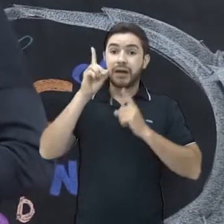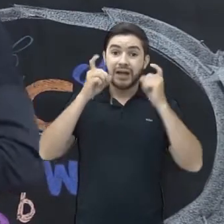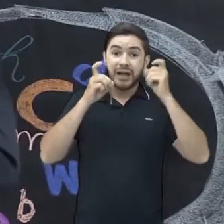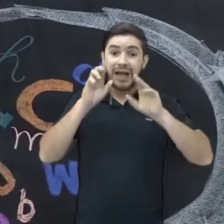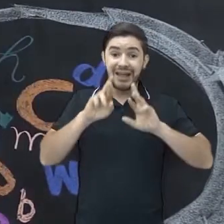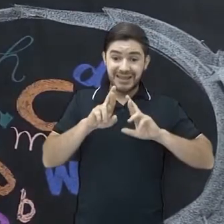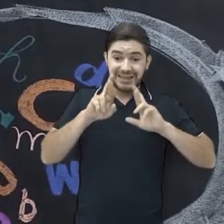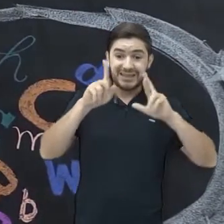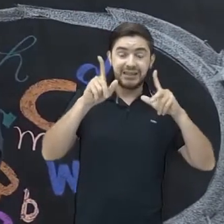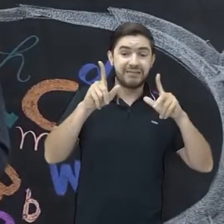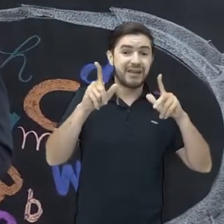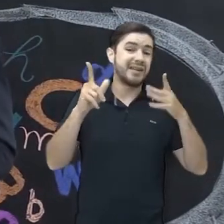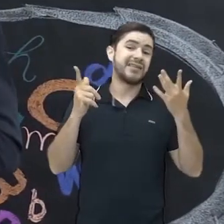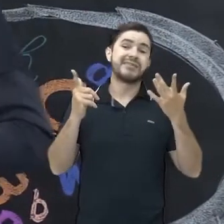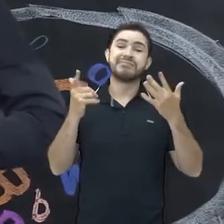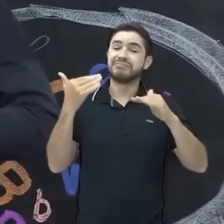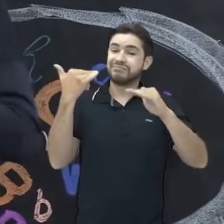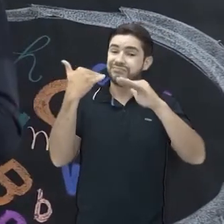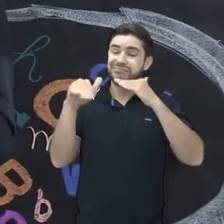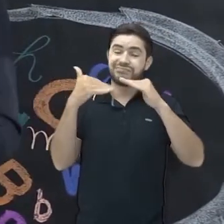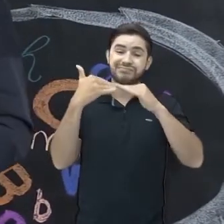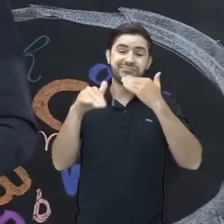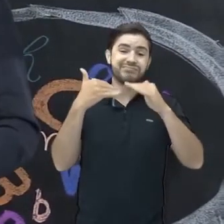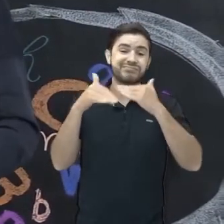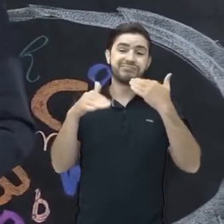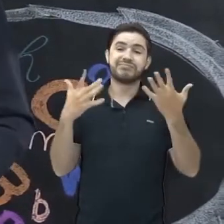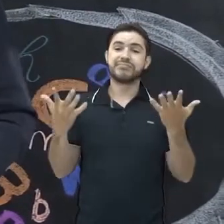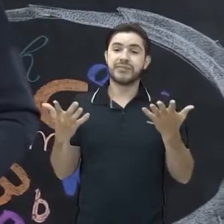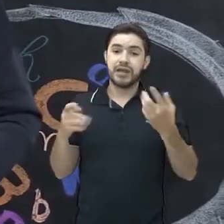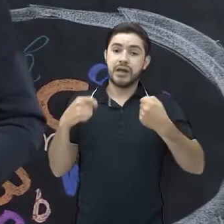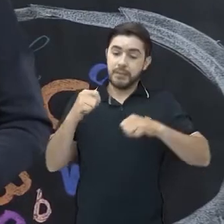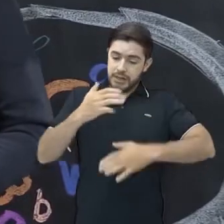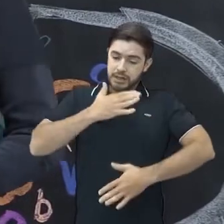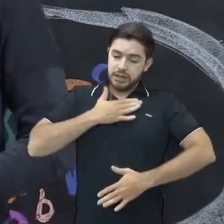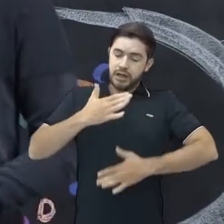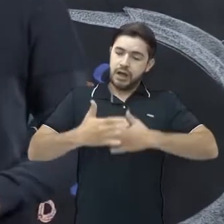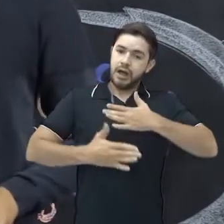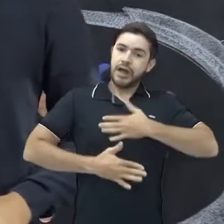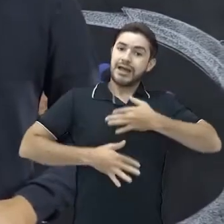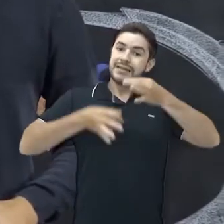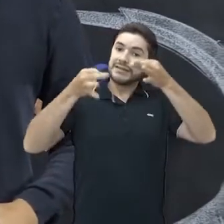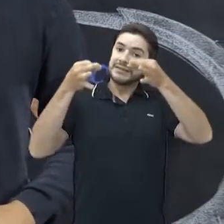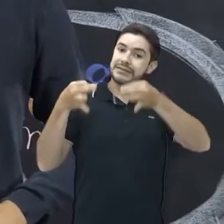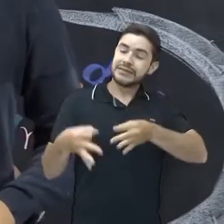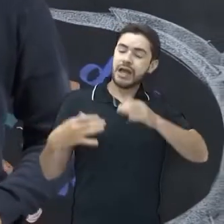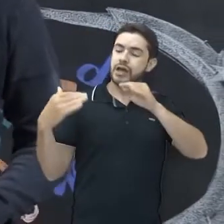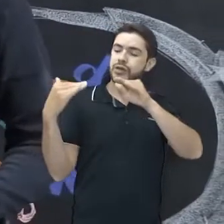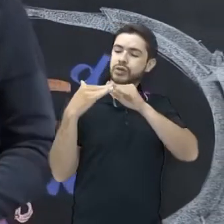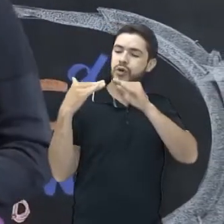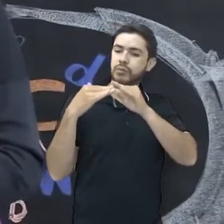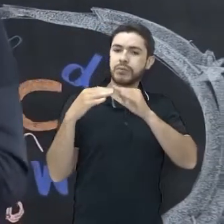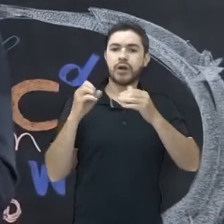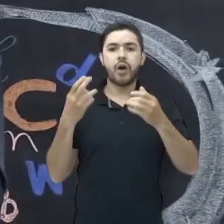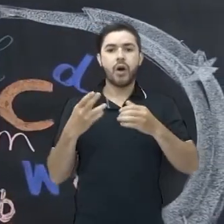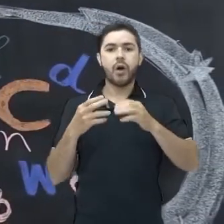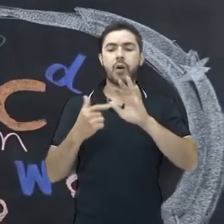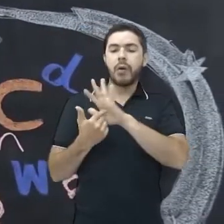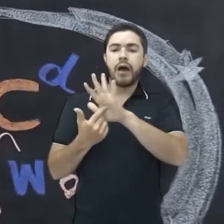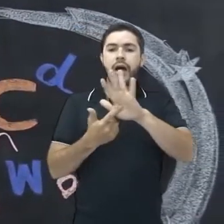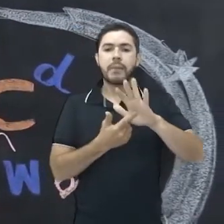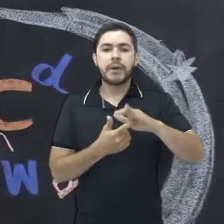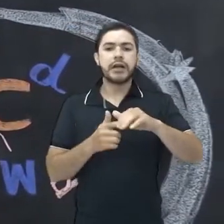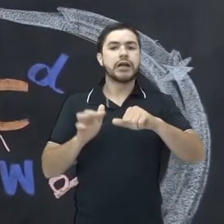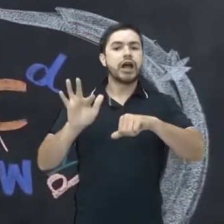Então é importante que você lembre de como o seu corpo vai se posicionar diante de uma apresentação. Se é uma apresentação mais formal, se é uma apresentação